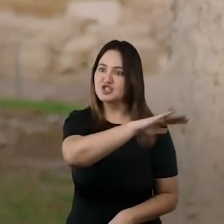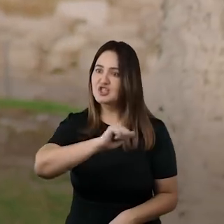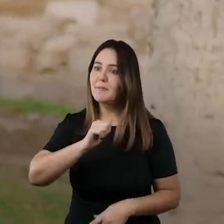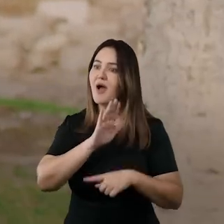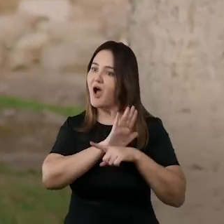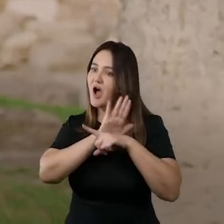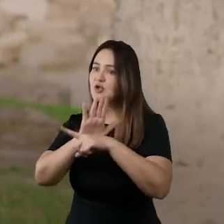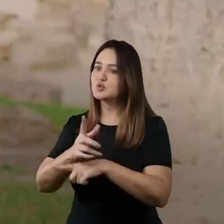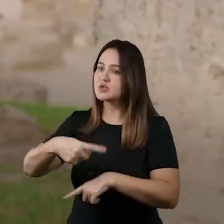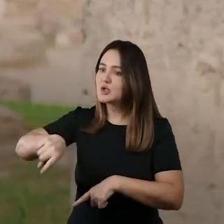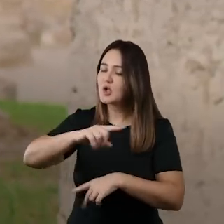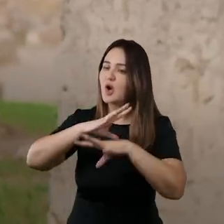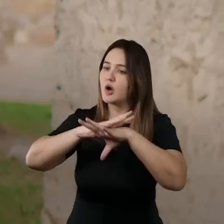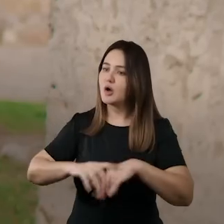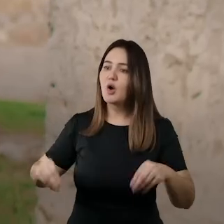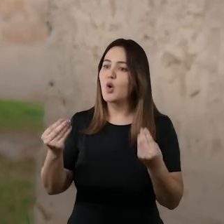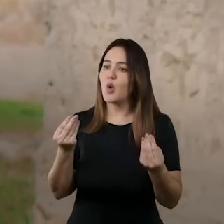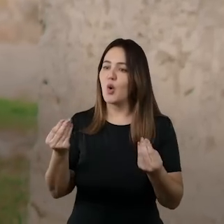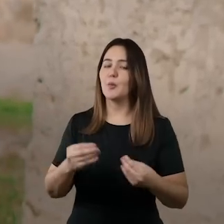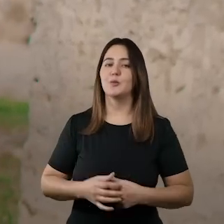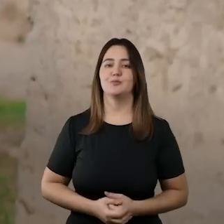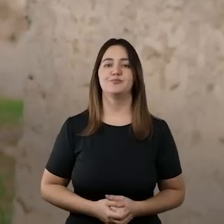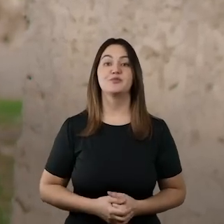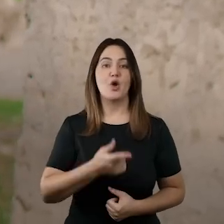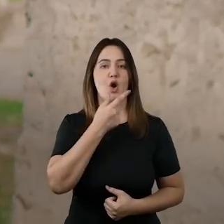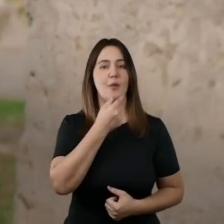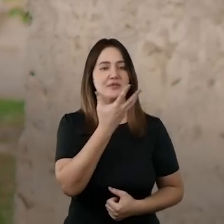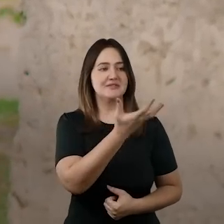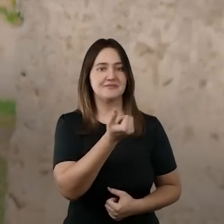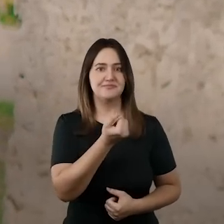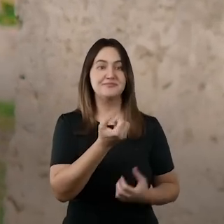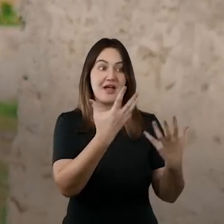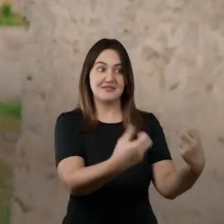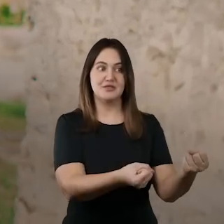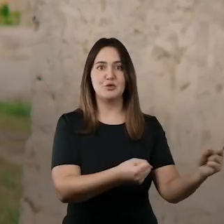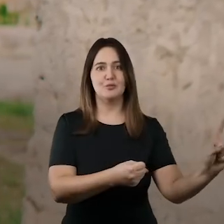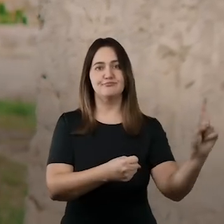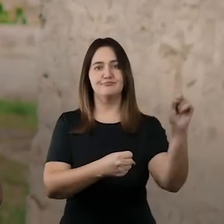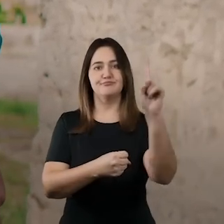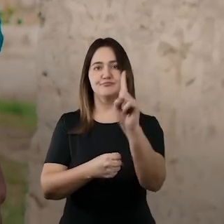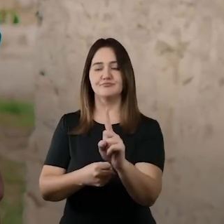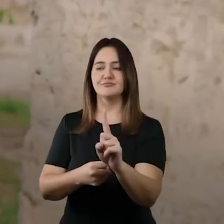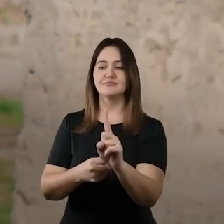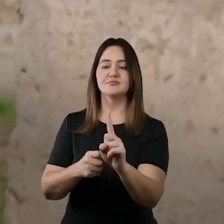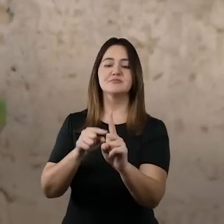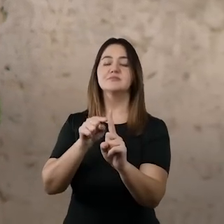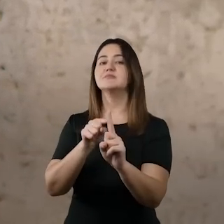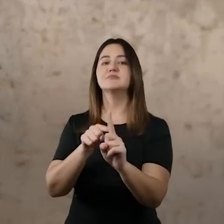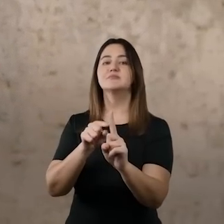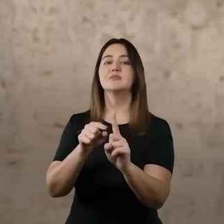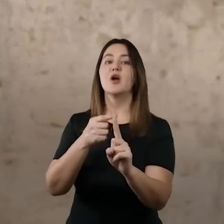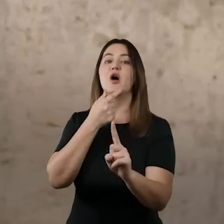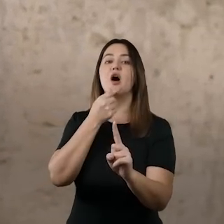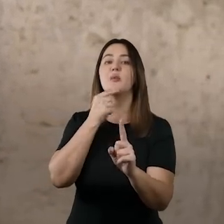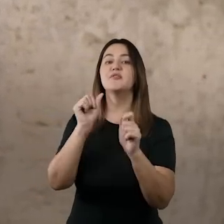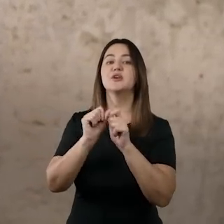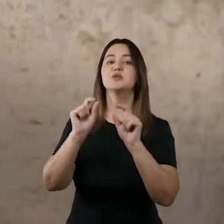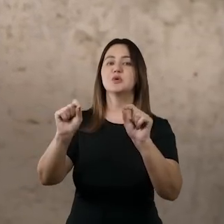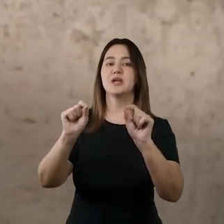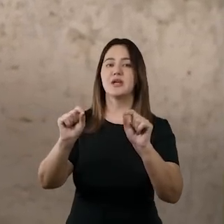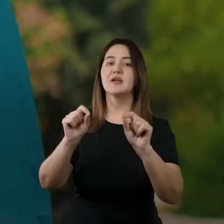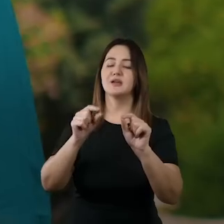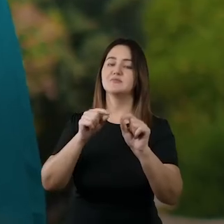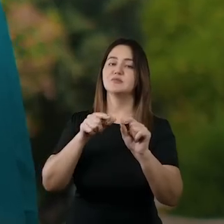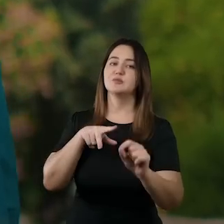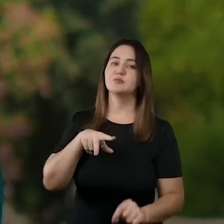com aquele sofrimento dos atenienses. E quando Epimênides chegou a esse lugar, sabe para onde ele se dirigiu? Para o